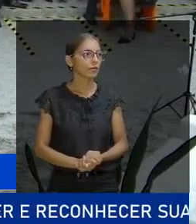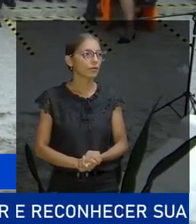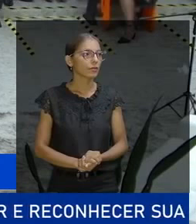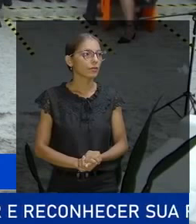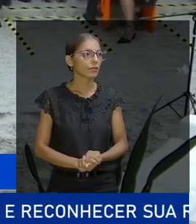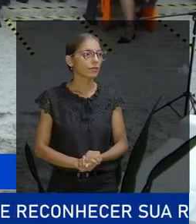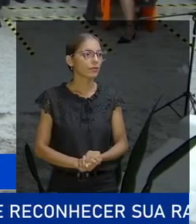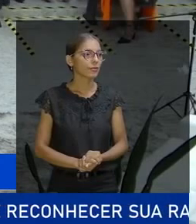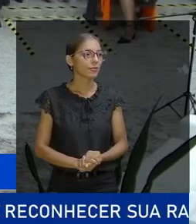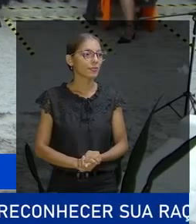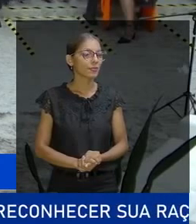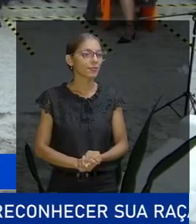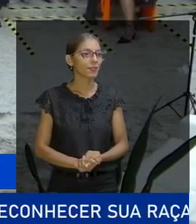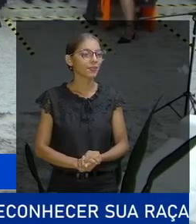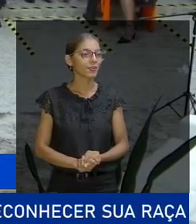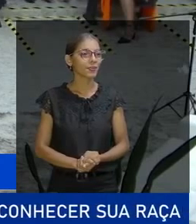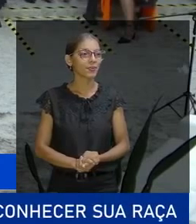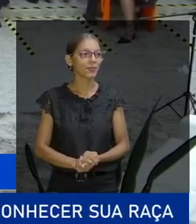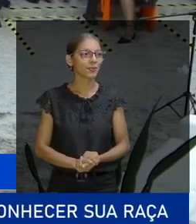Me ajuda nessa tecnologia.